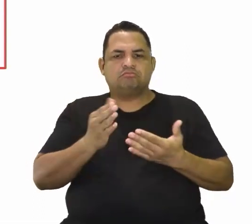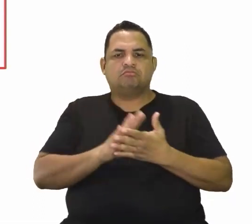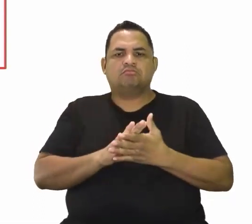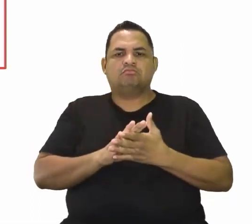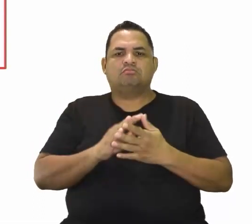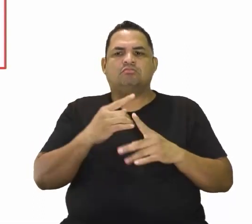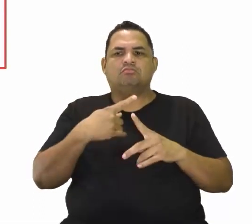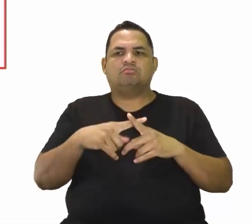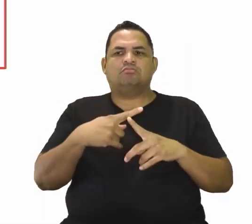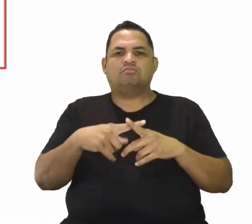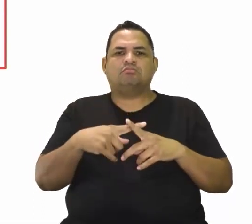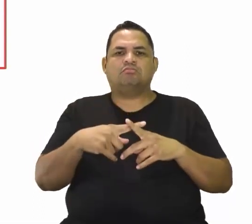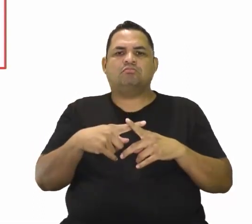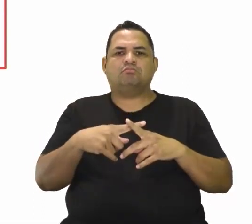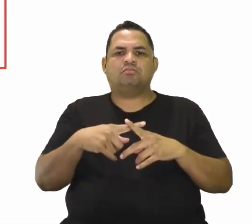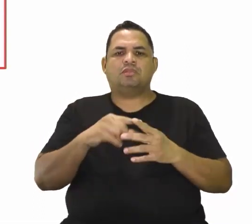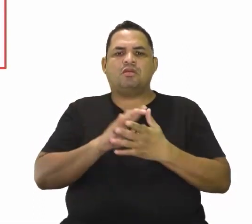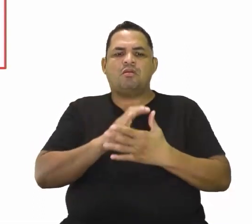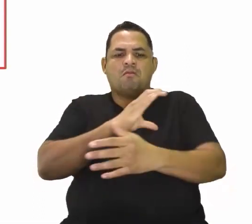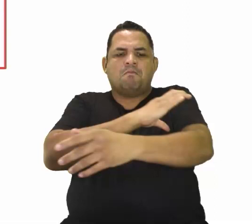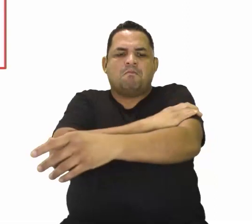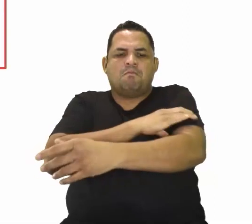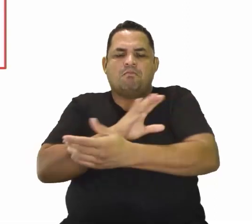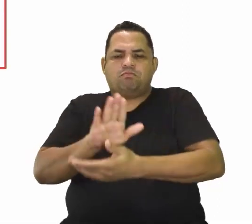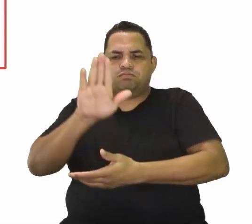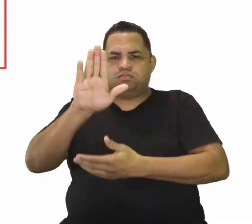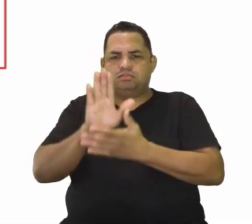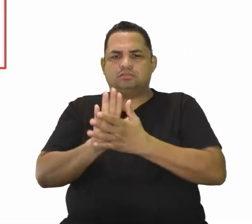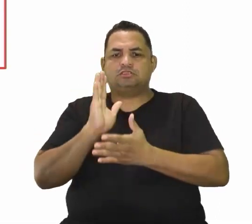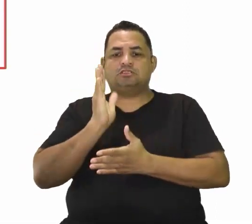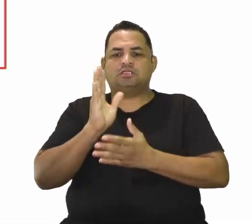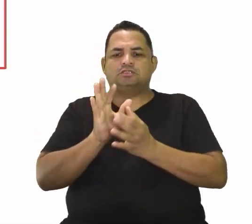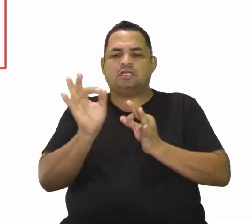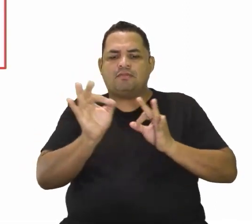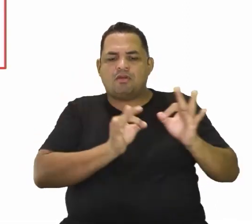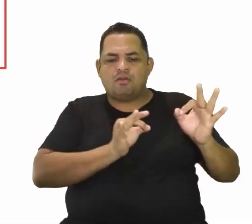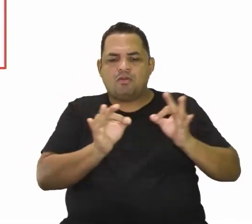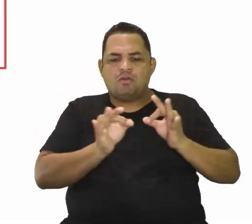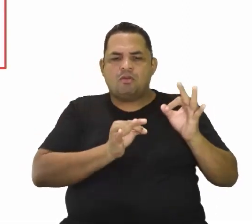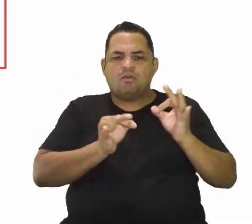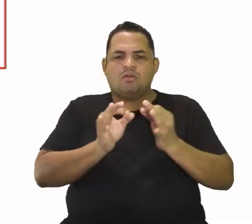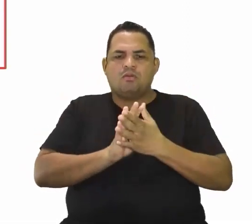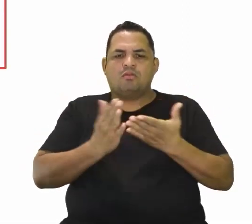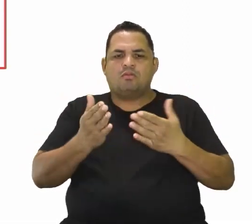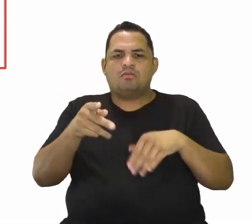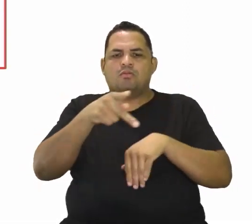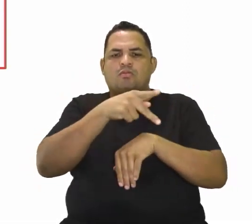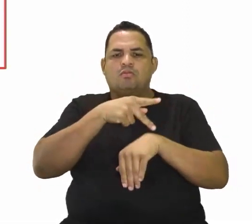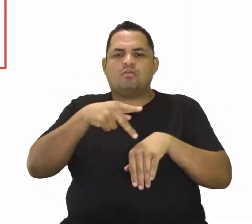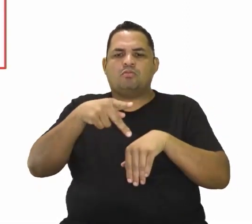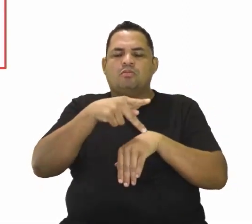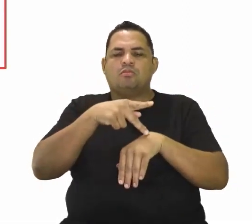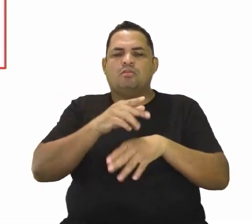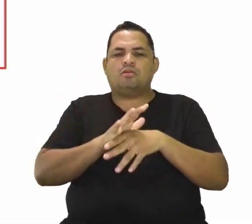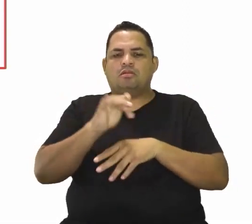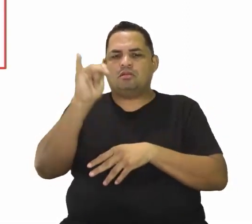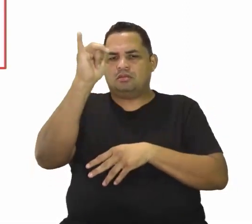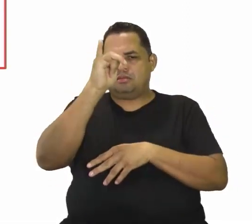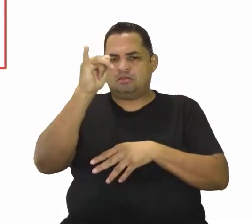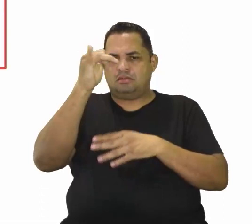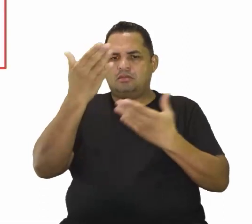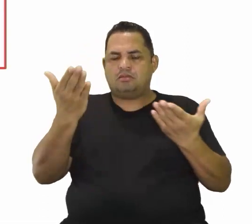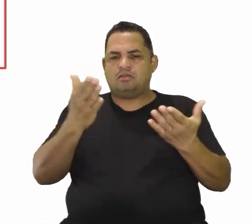porque o fascismo já estava instalado no território italiano. E o